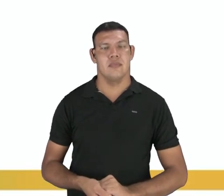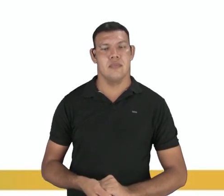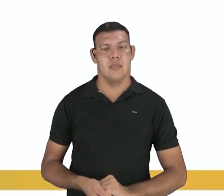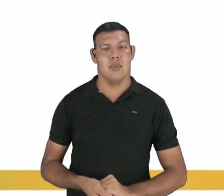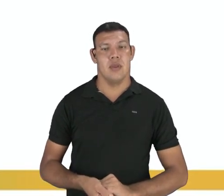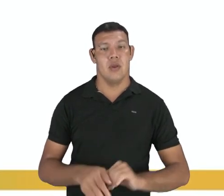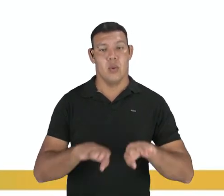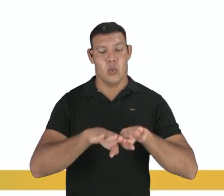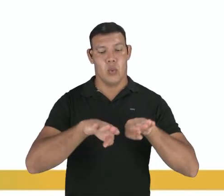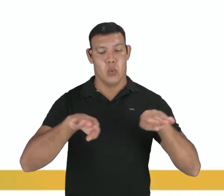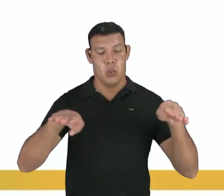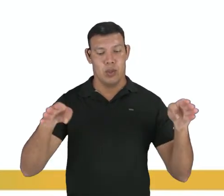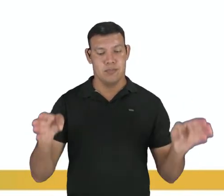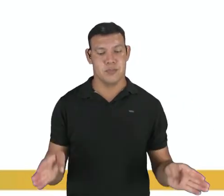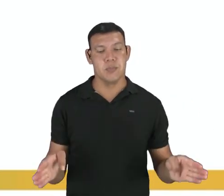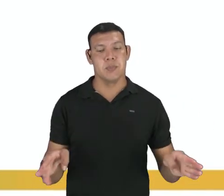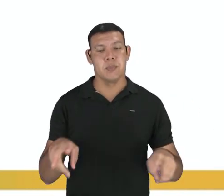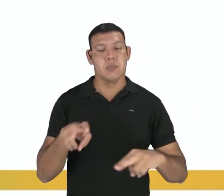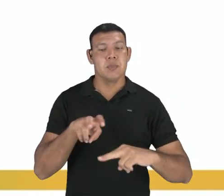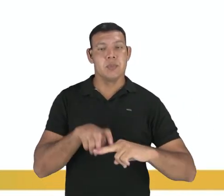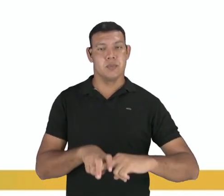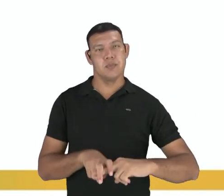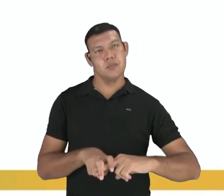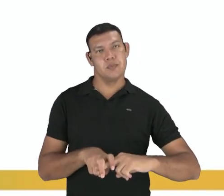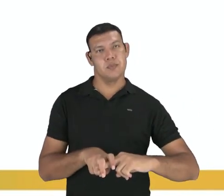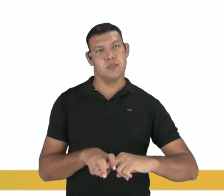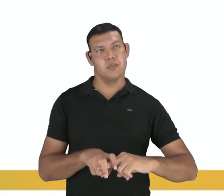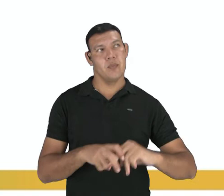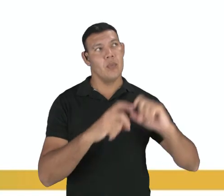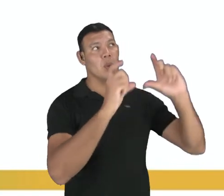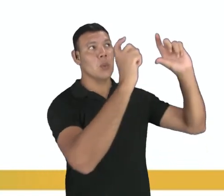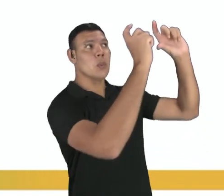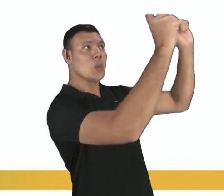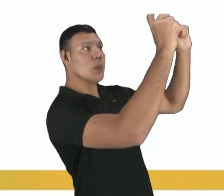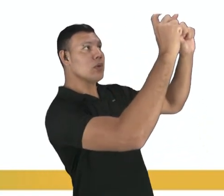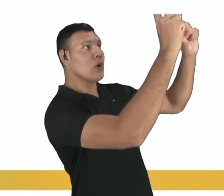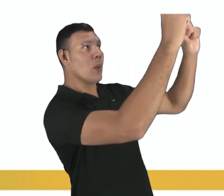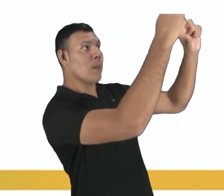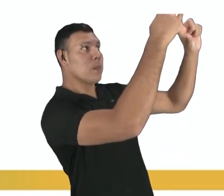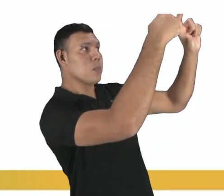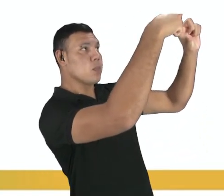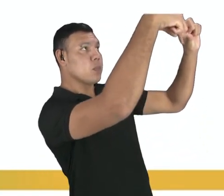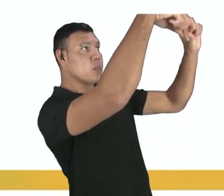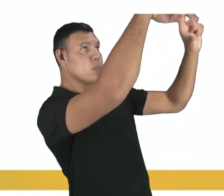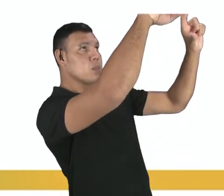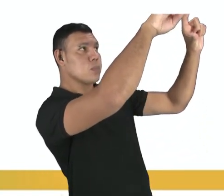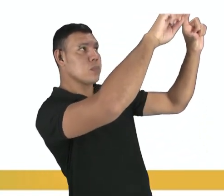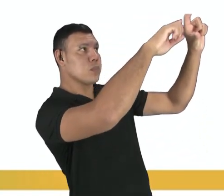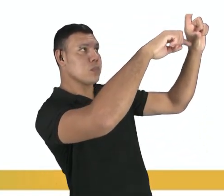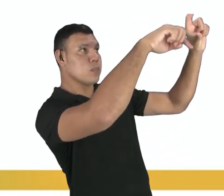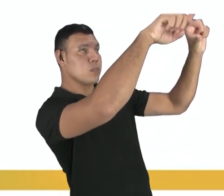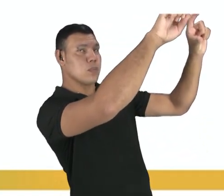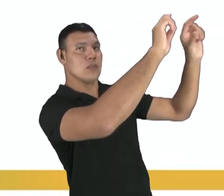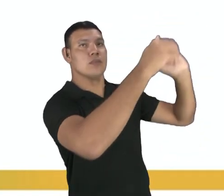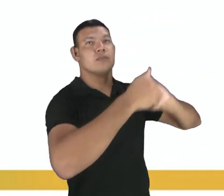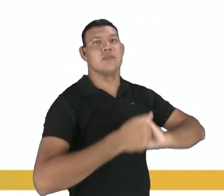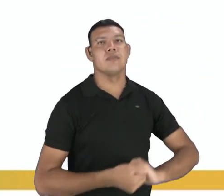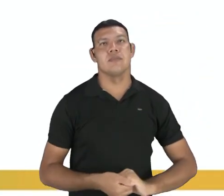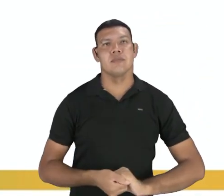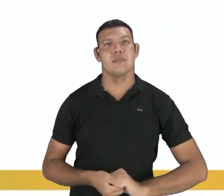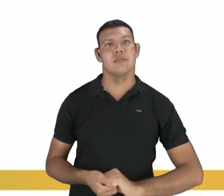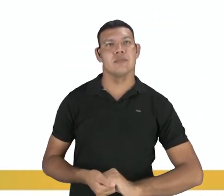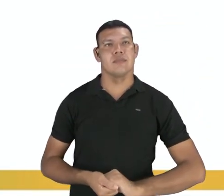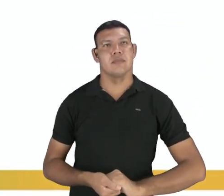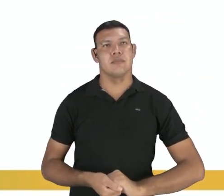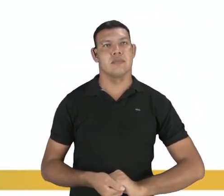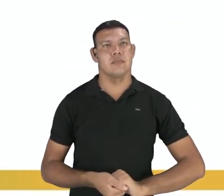já identificaram o phrasal verb? Phrasal verb dessa comic é flew by. Coloquei ali